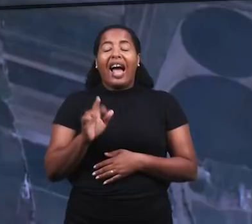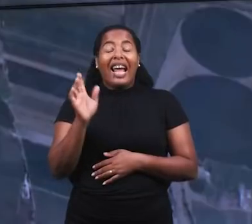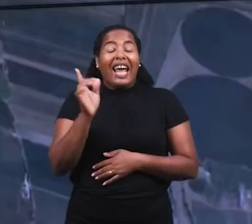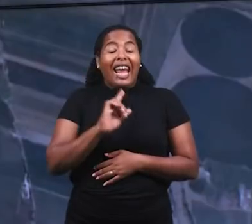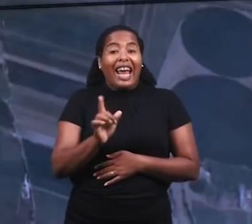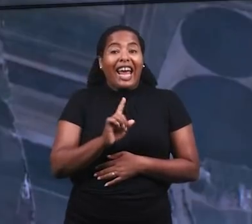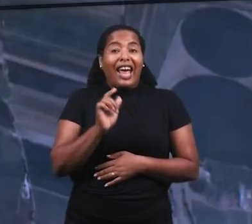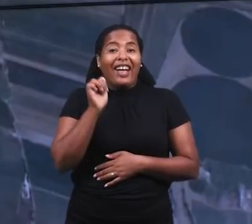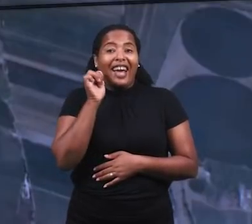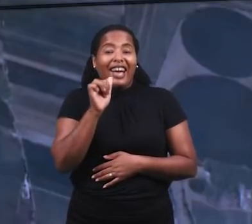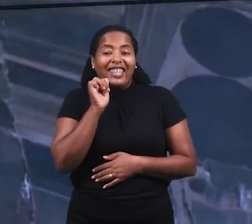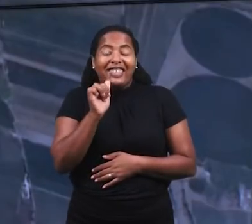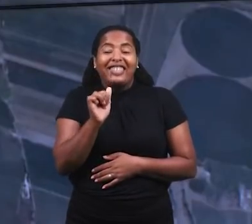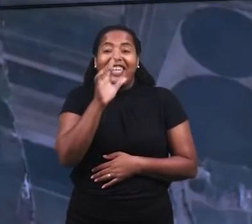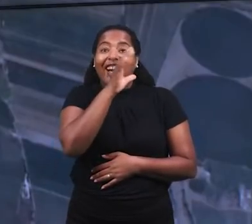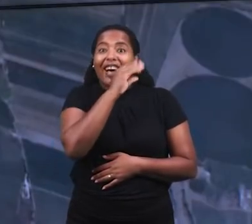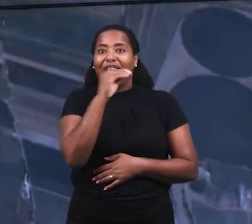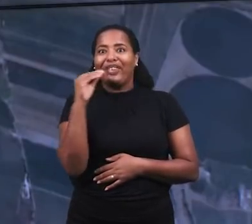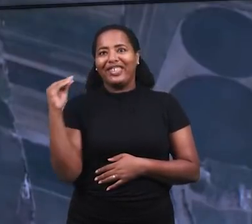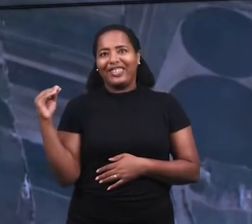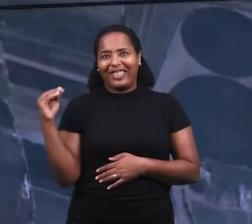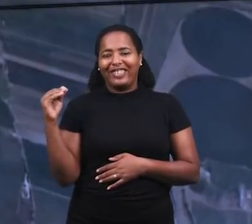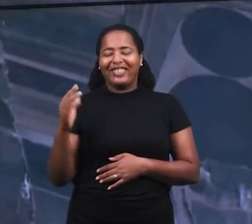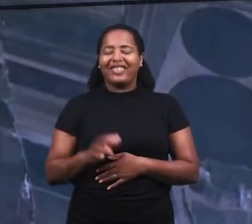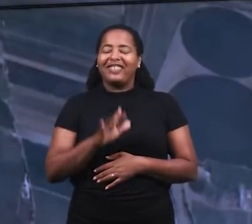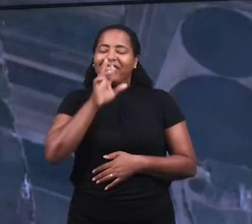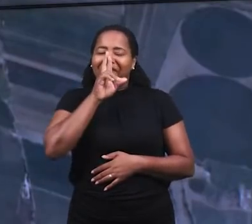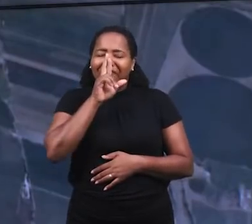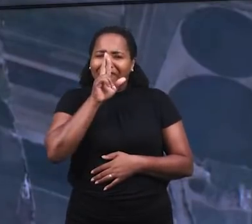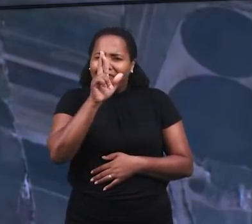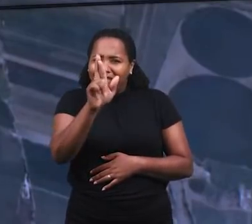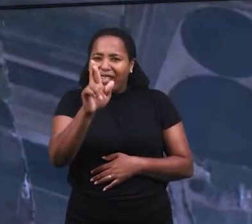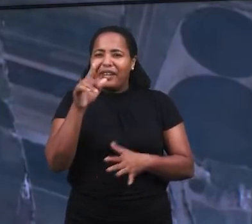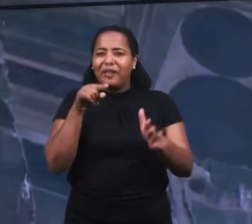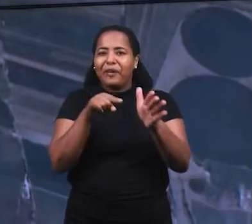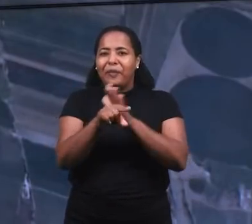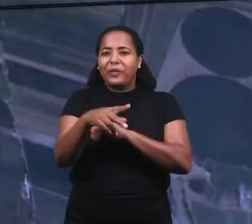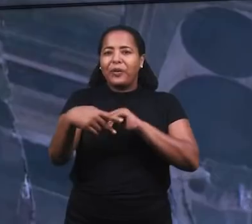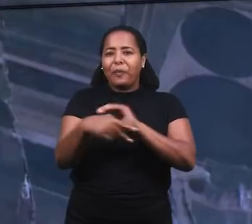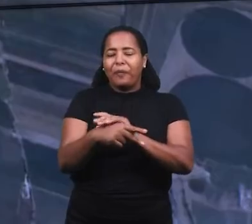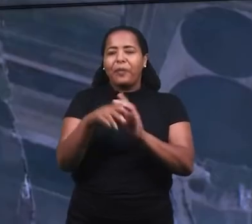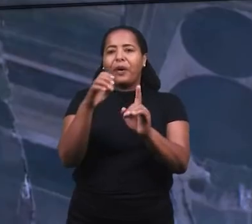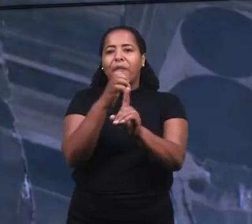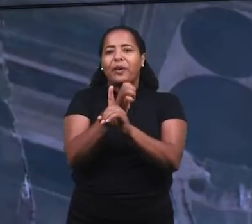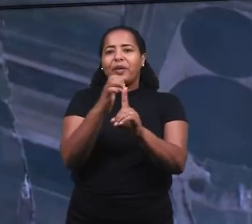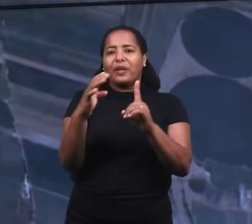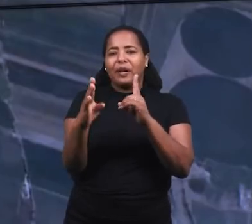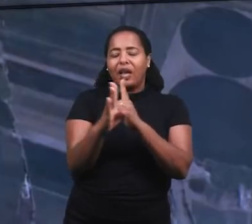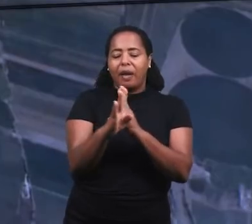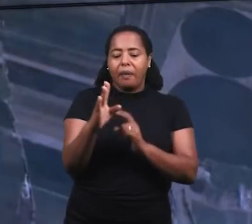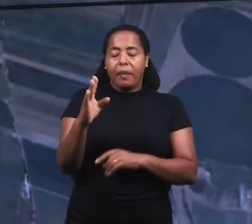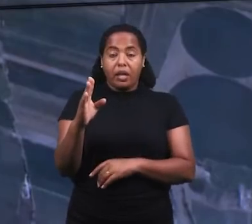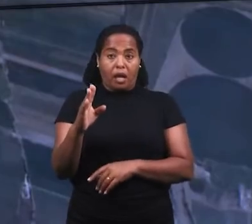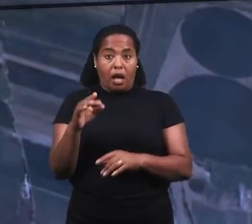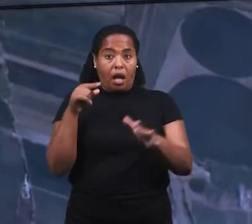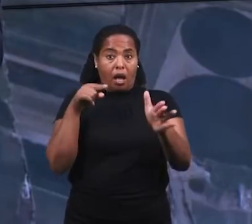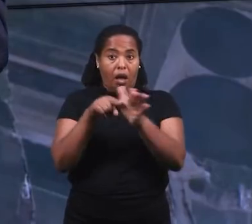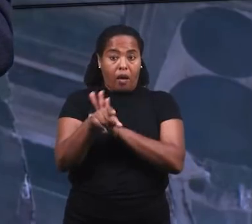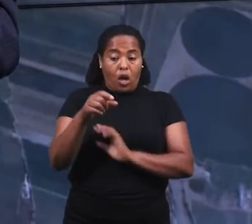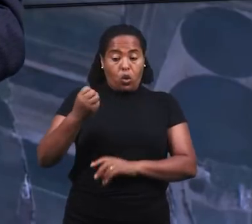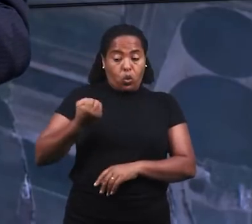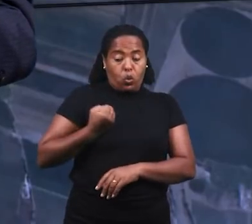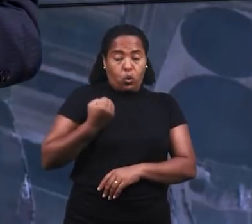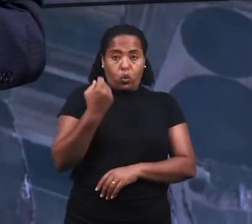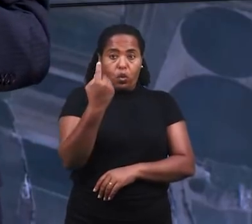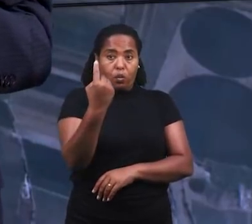irmãs vai dar essa resposta. Ela é uma adolescente e ela vai responder a uma pergunta da Escola Bíblica Dominical,